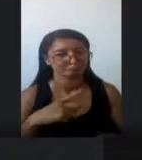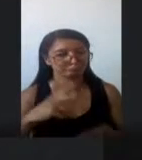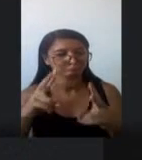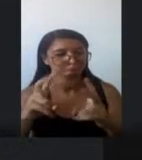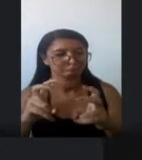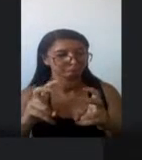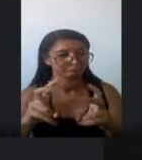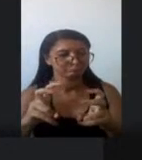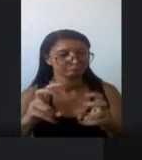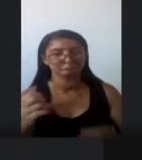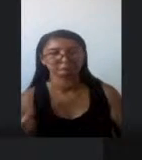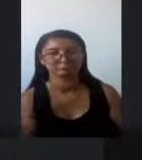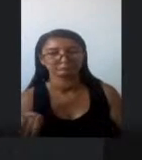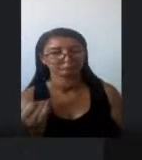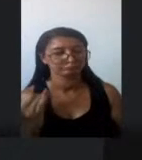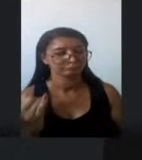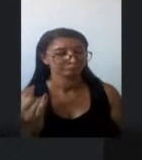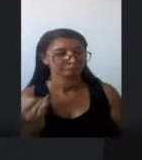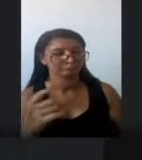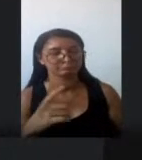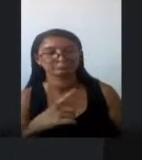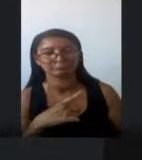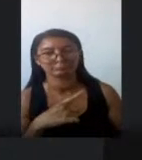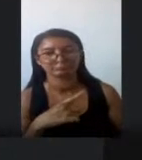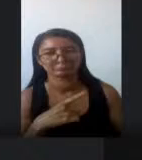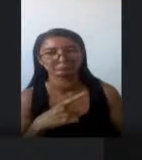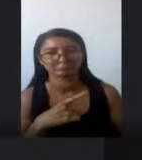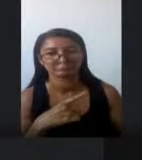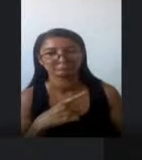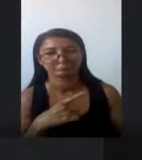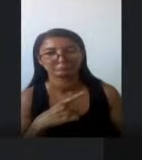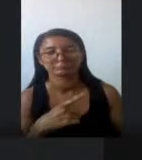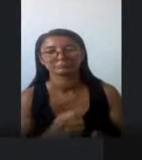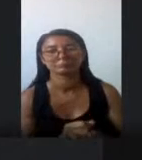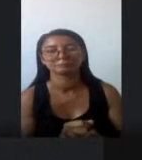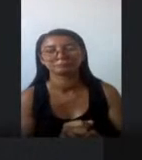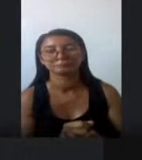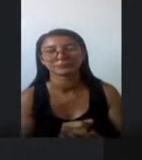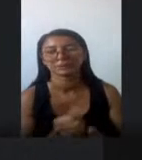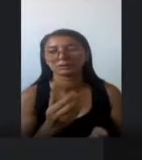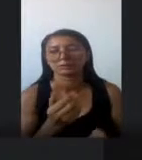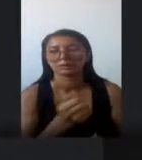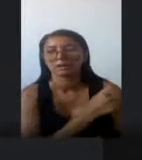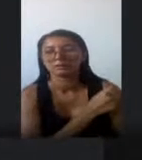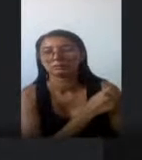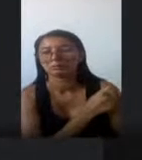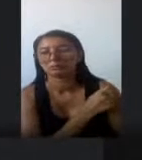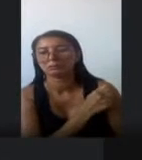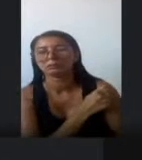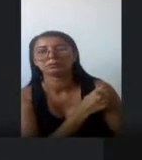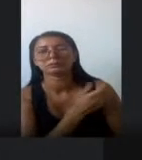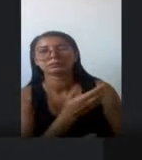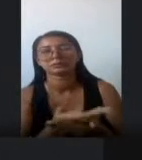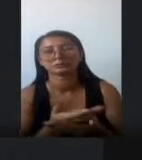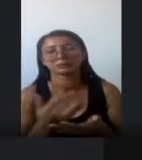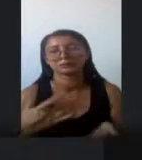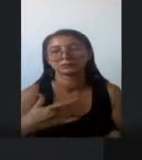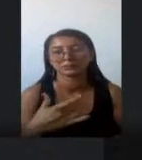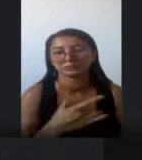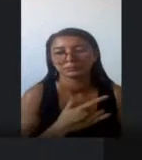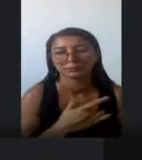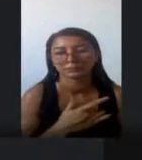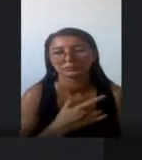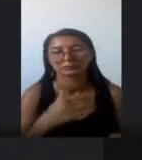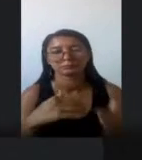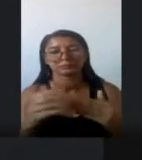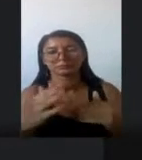instigante, sobretudo dependendo de onde você atua na rede, seja você estudante de saúde, seja você profissional da saúde, profissional